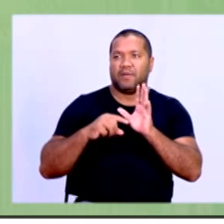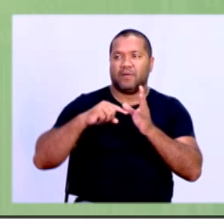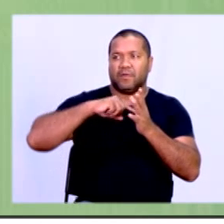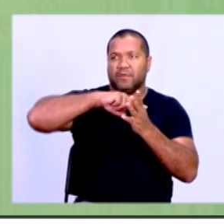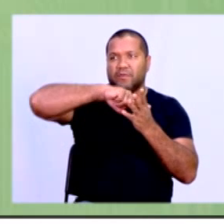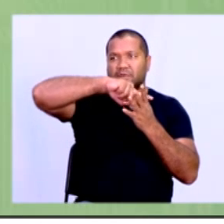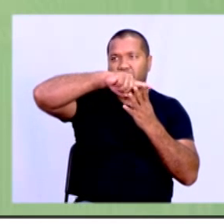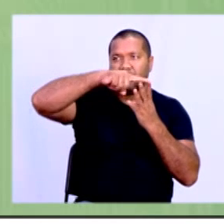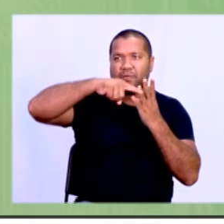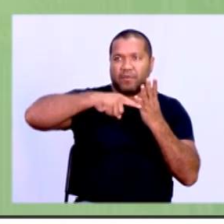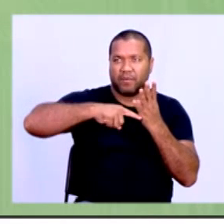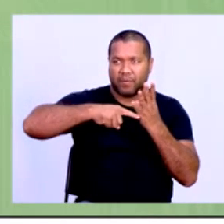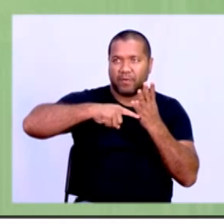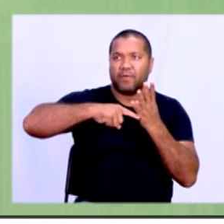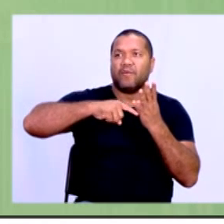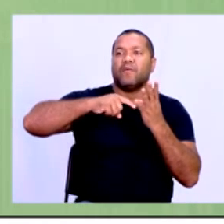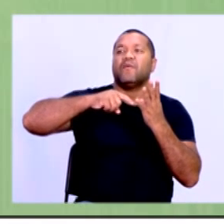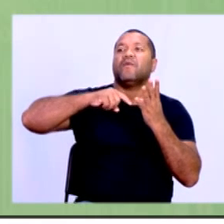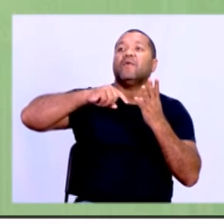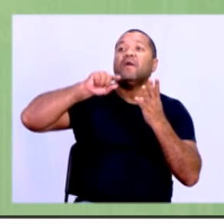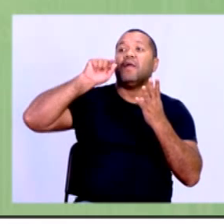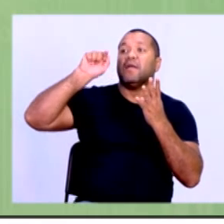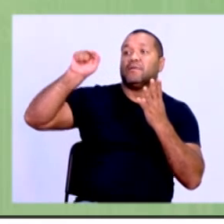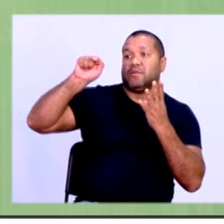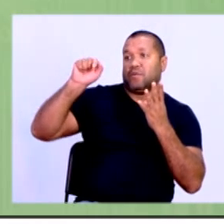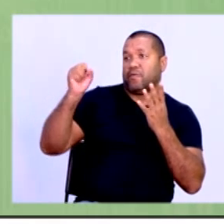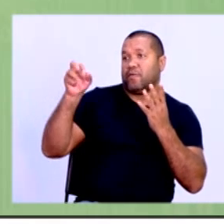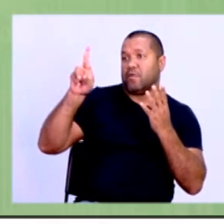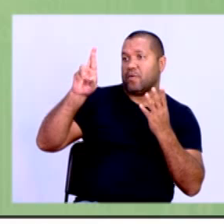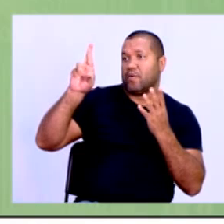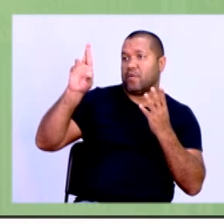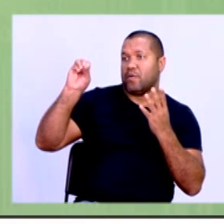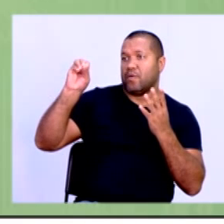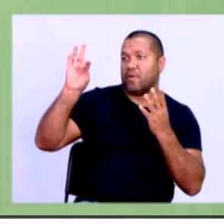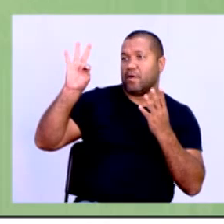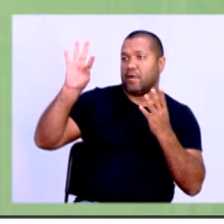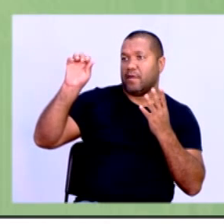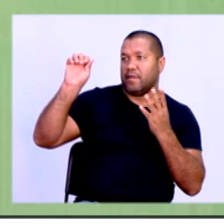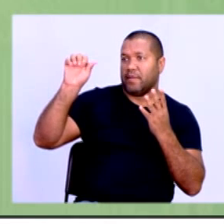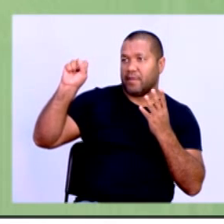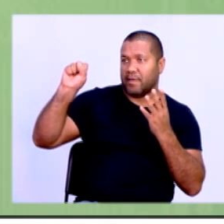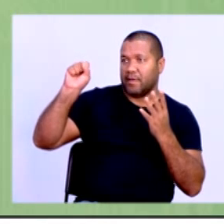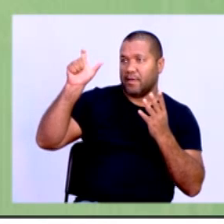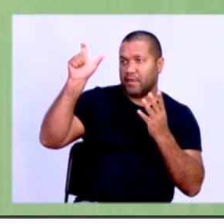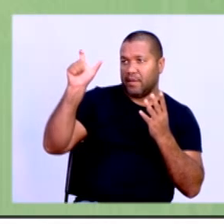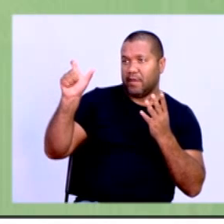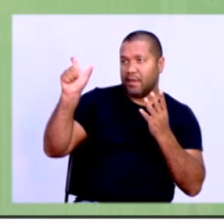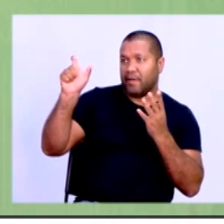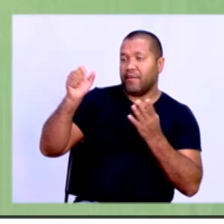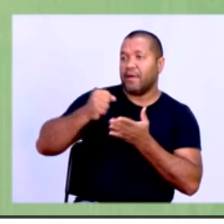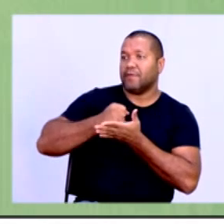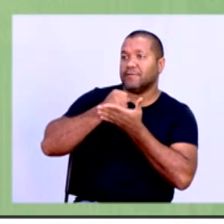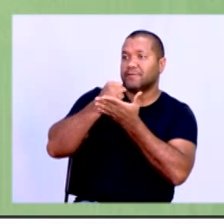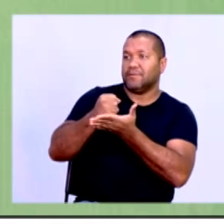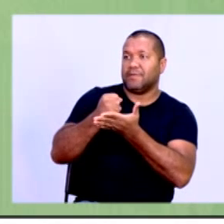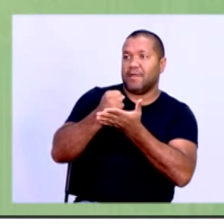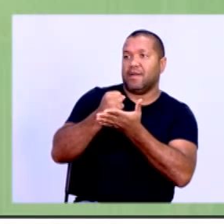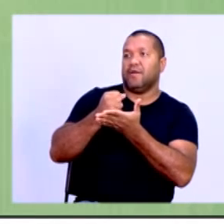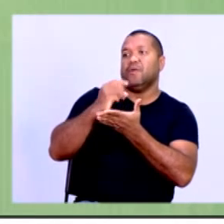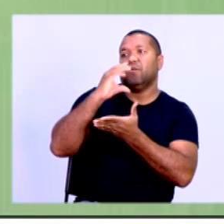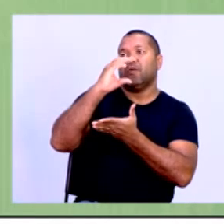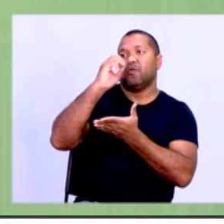Control, tá? Esse rotas aqui é um camarada que auxilia o controlador